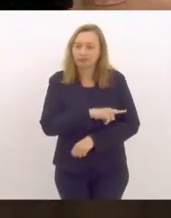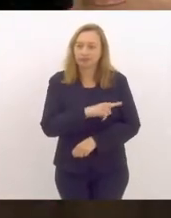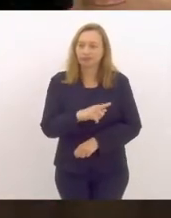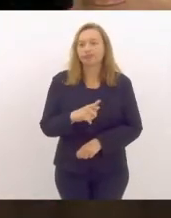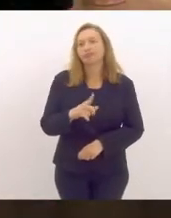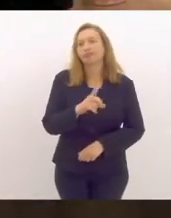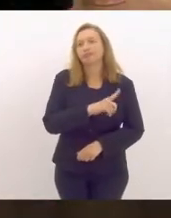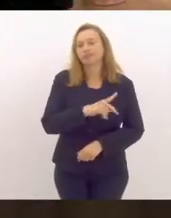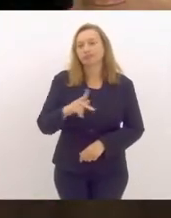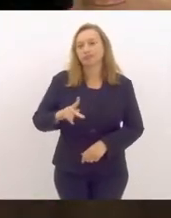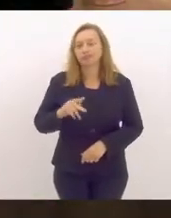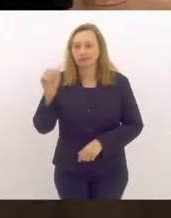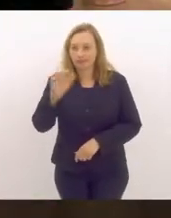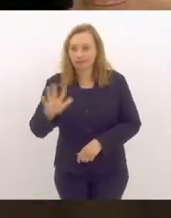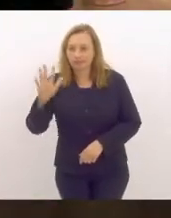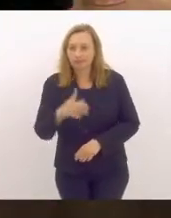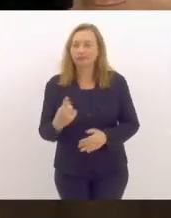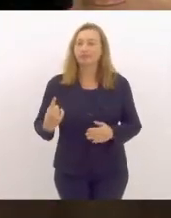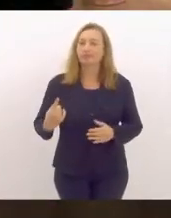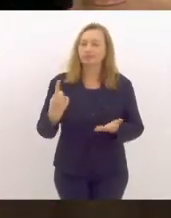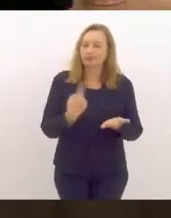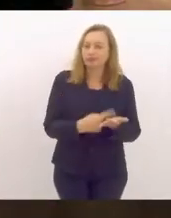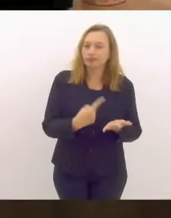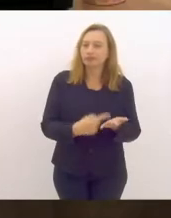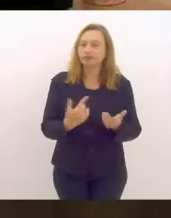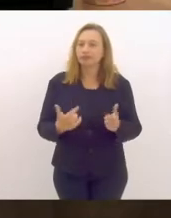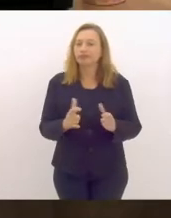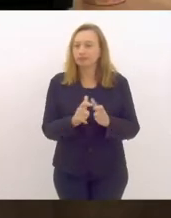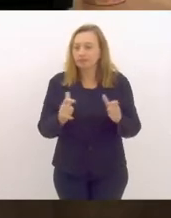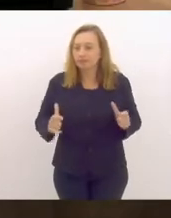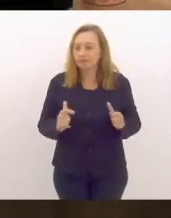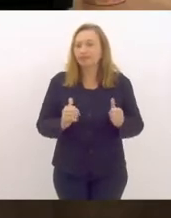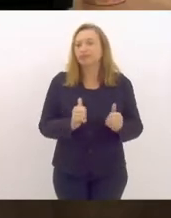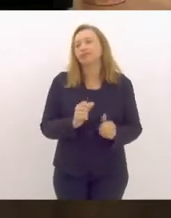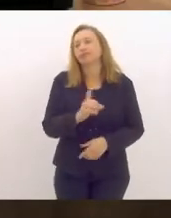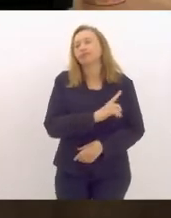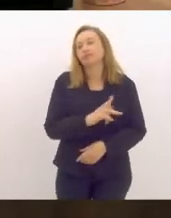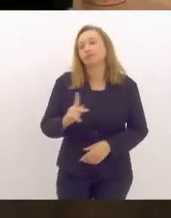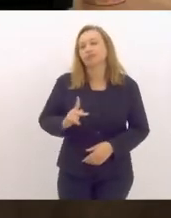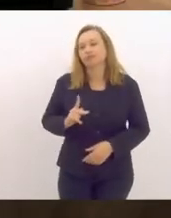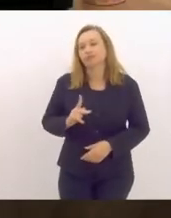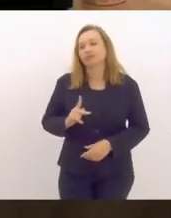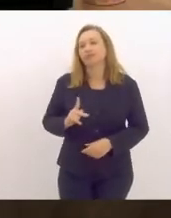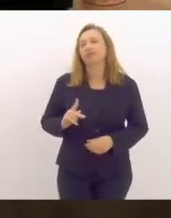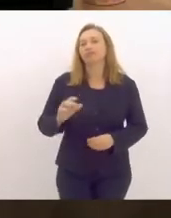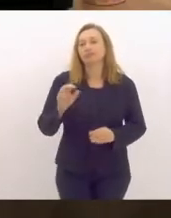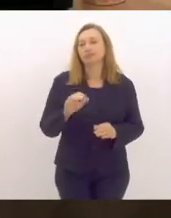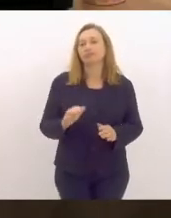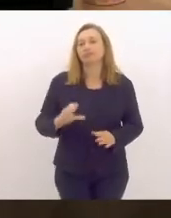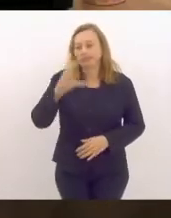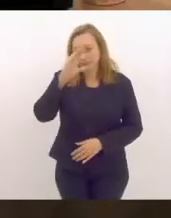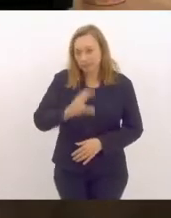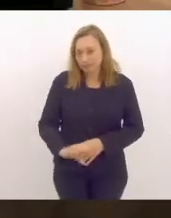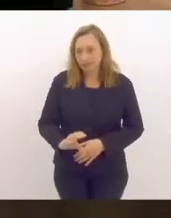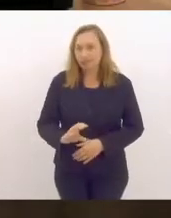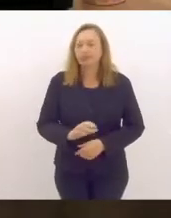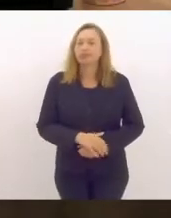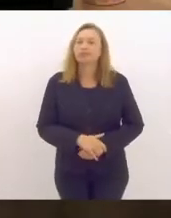geral. A gente tem um comprometimento crescente da Defensoria Pública com a cidadania, com as